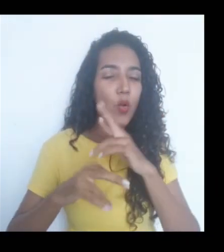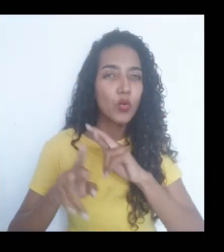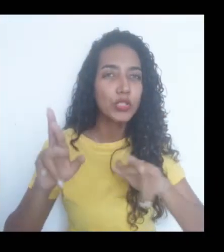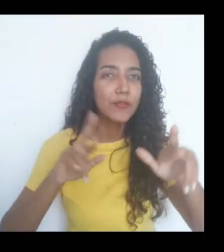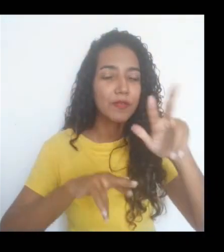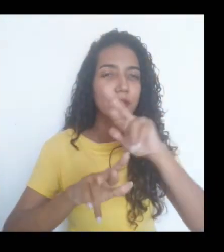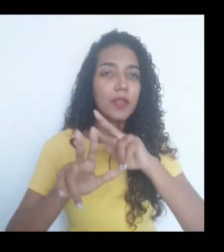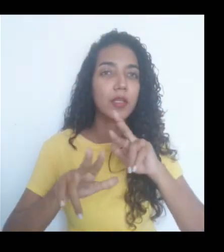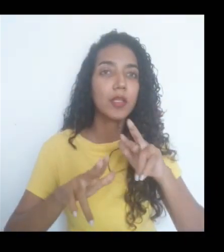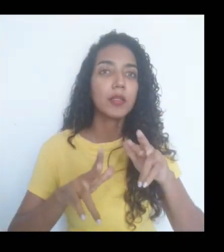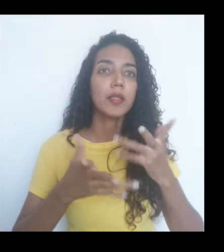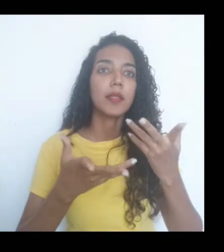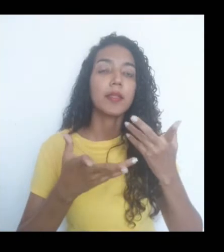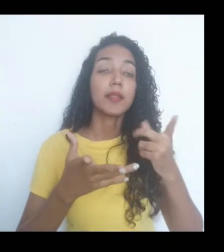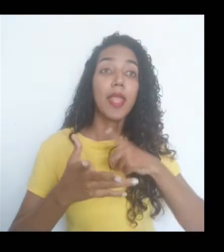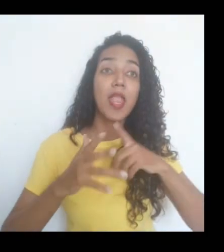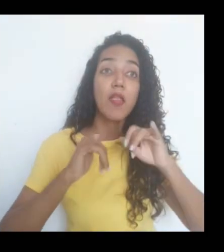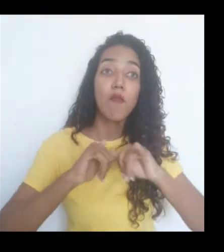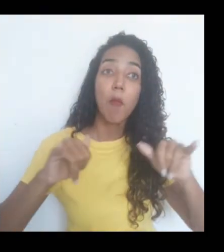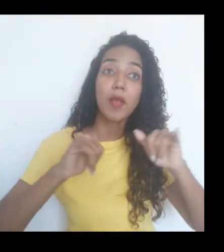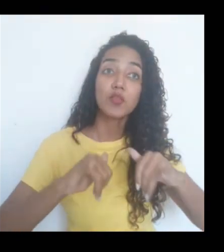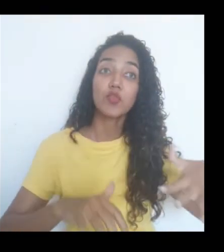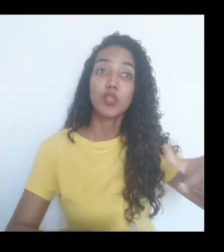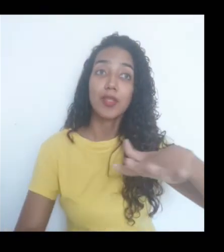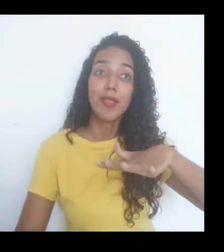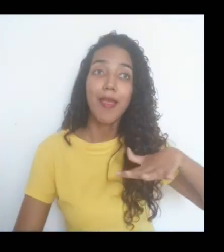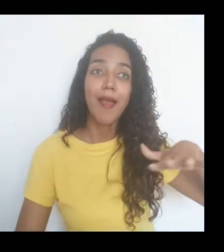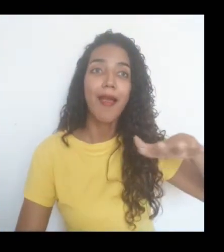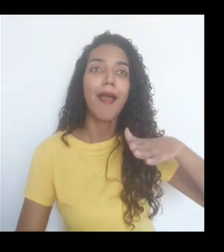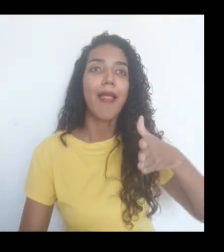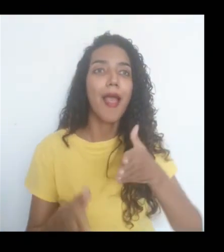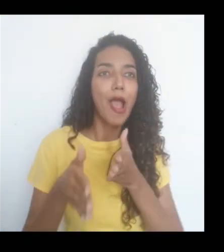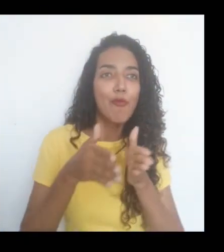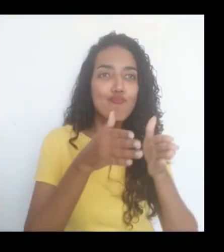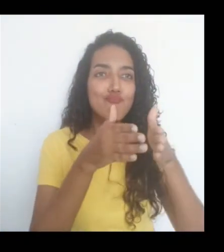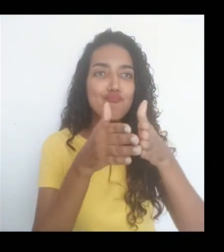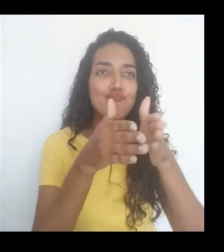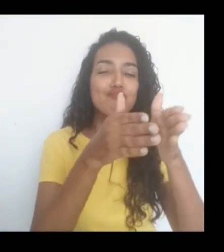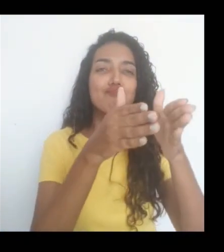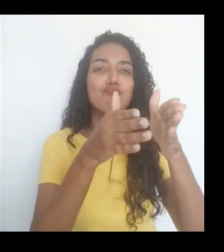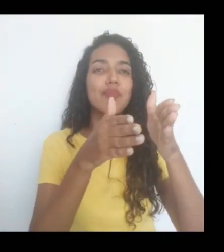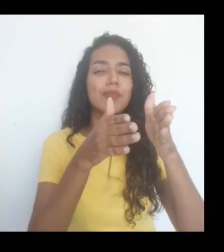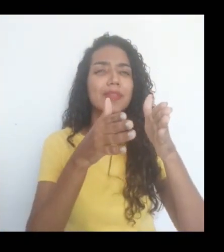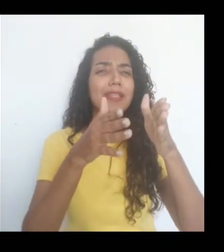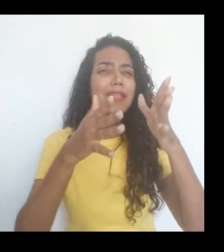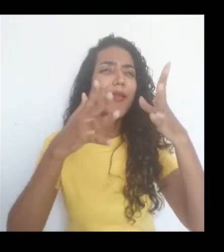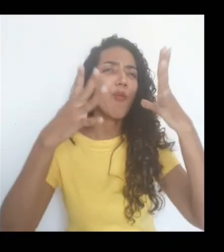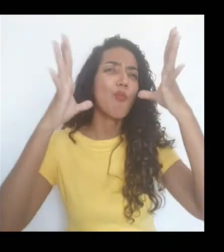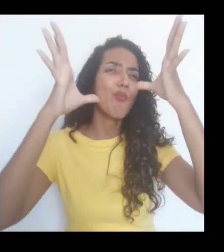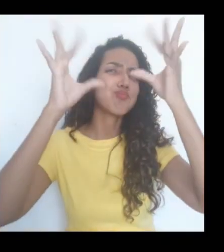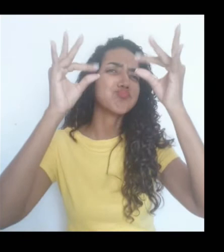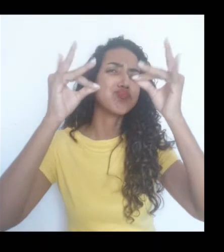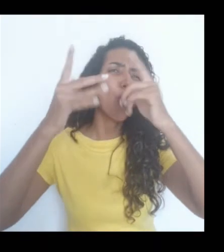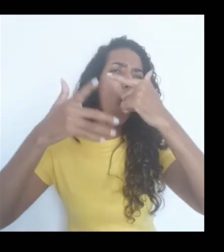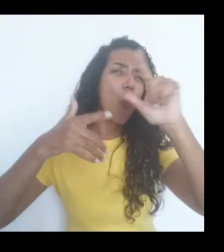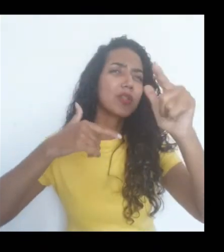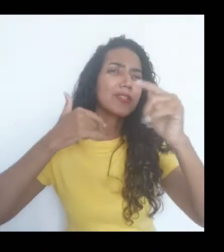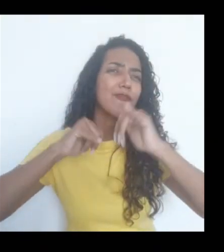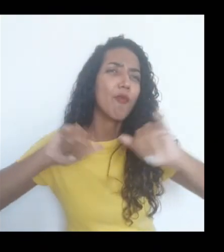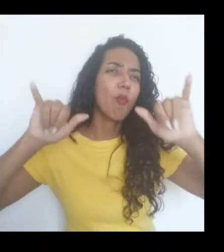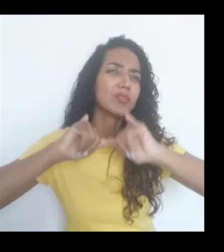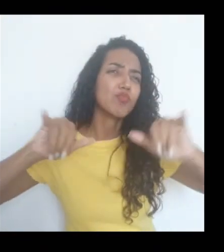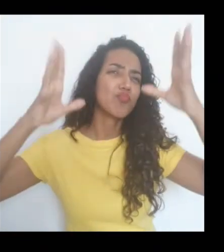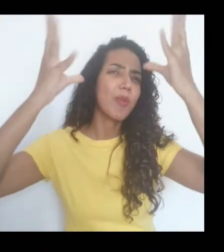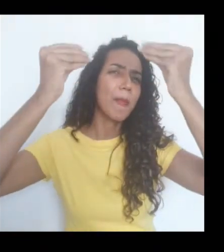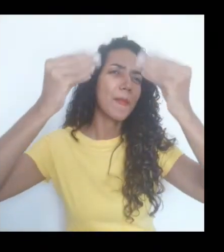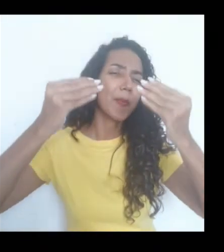enfim, rios aqui e uma série de outras informações. Será que realmente eu